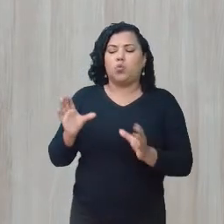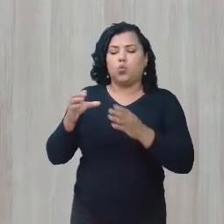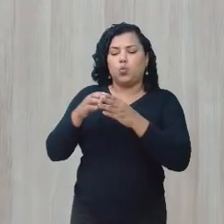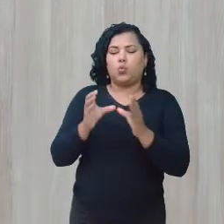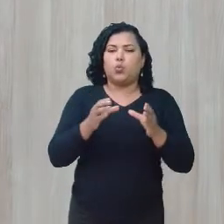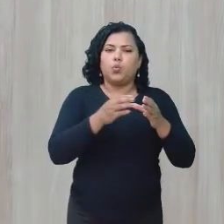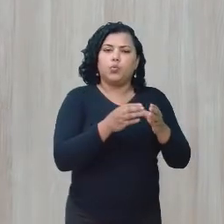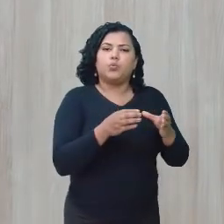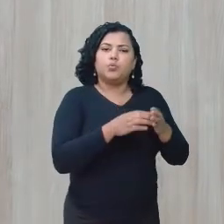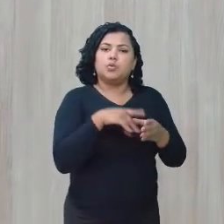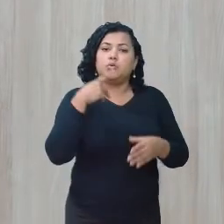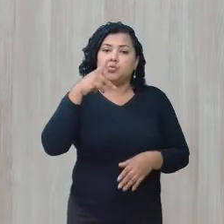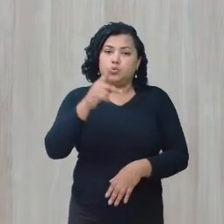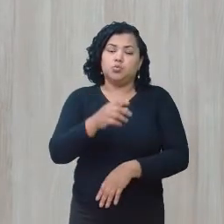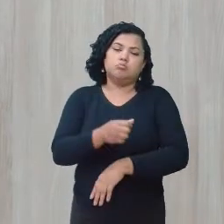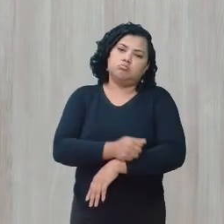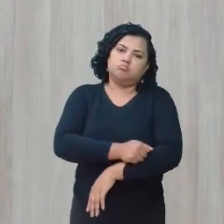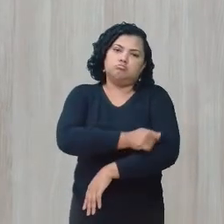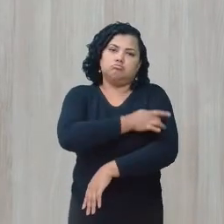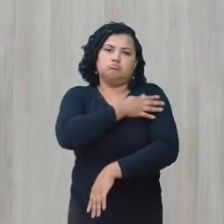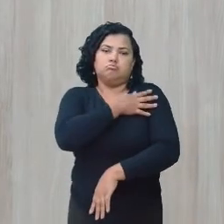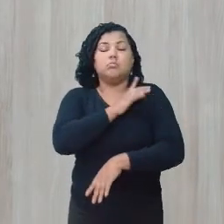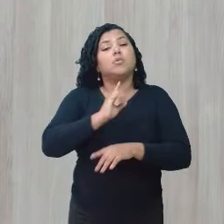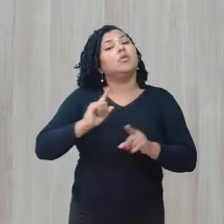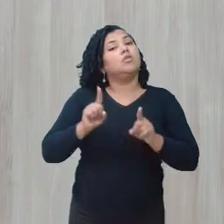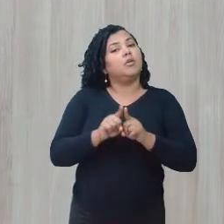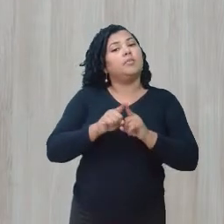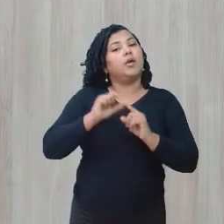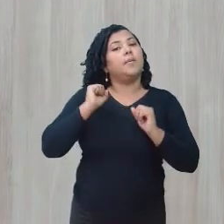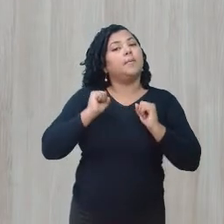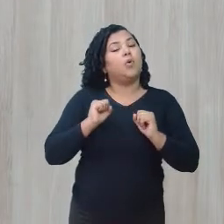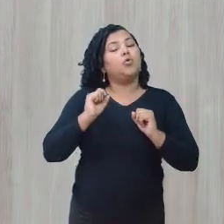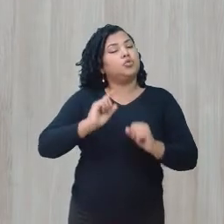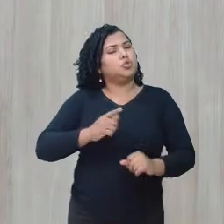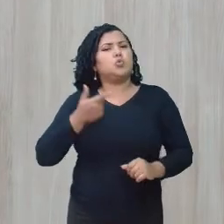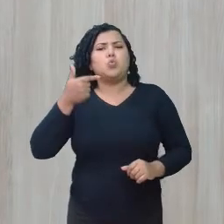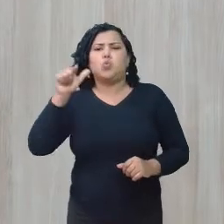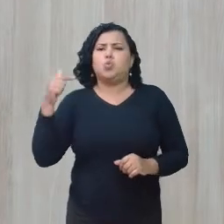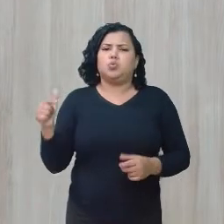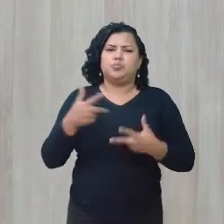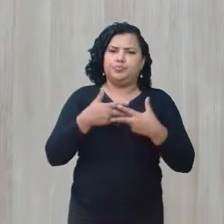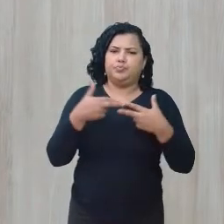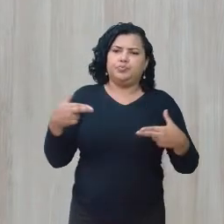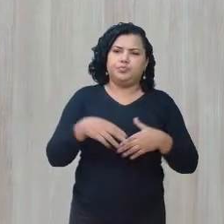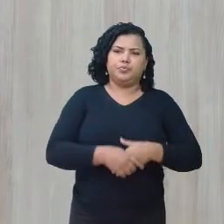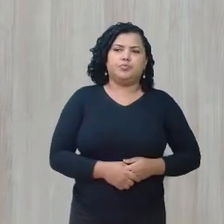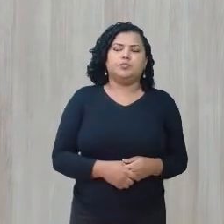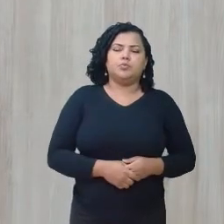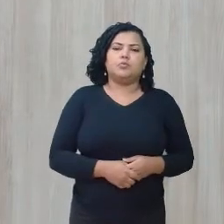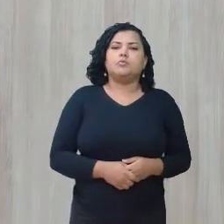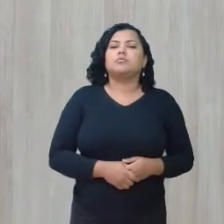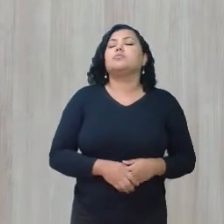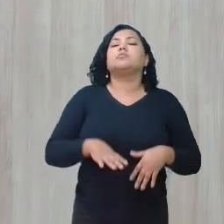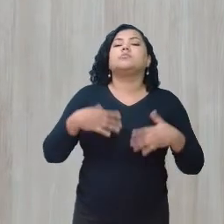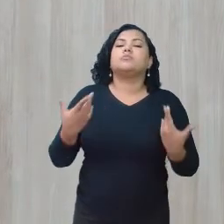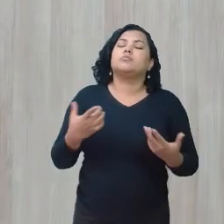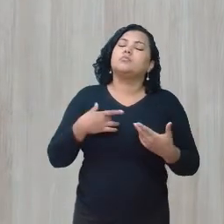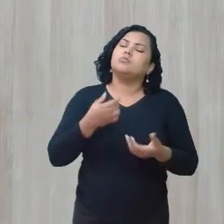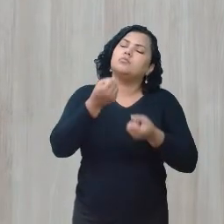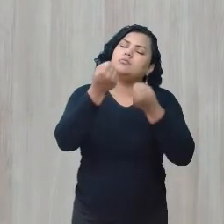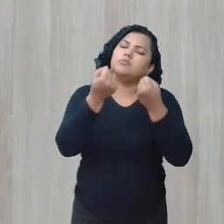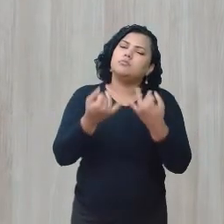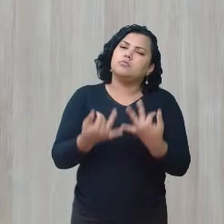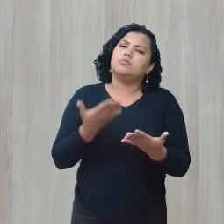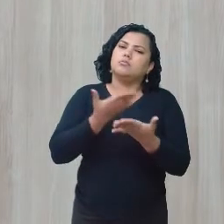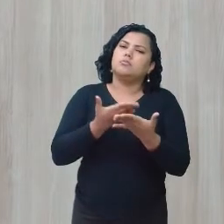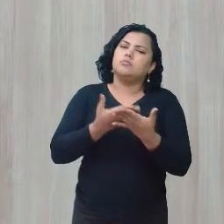sua turma, mas dá uma navegada também em outras playlists, tá certo? De outras turmas. Então, como a gente falou anteriormente, a gente vai falar